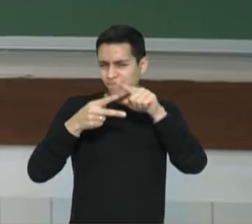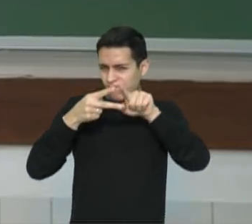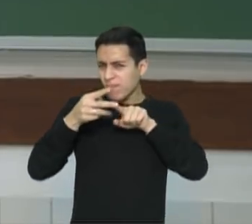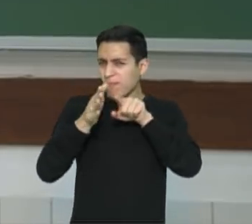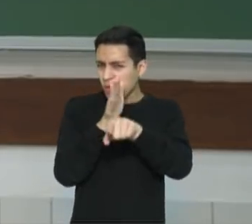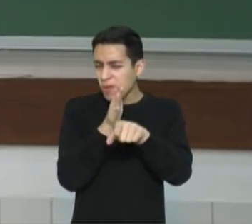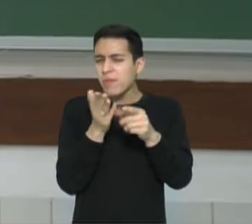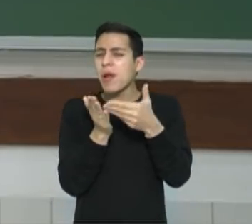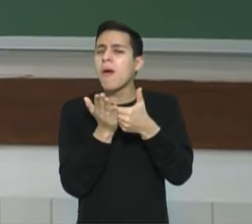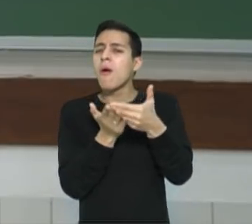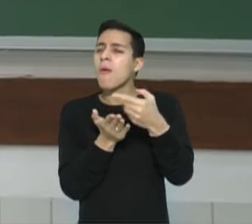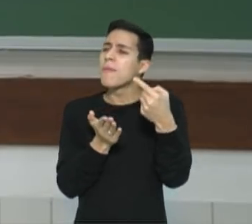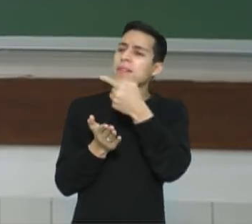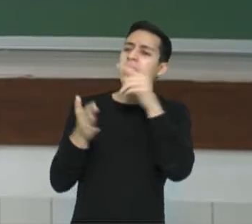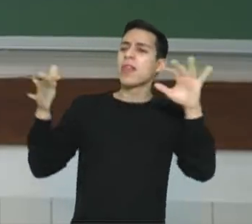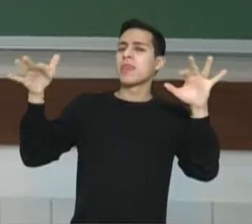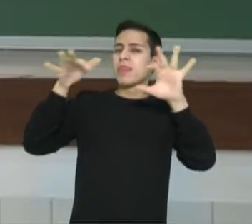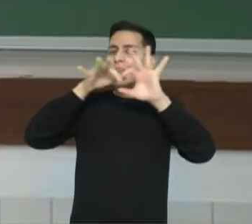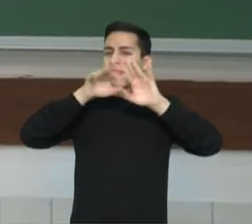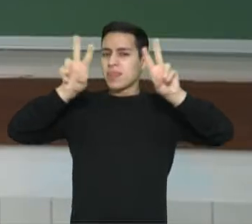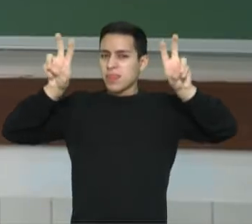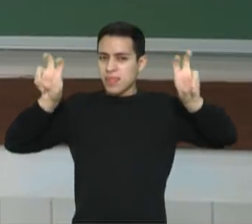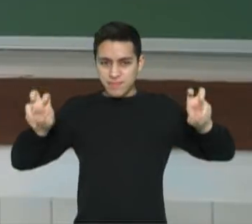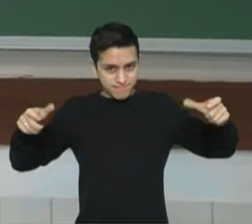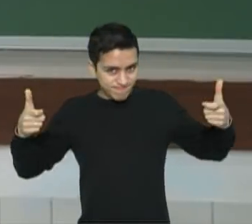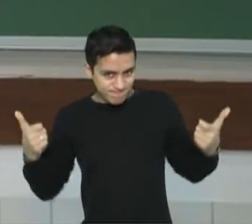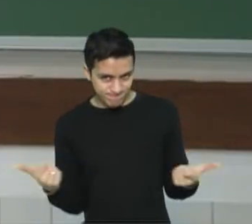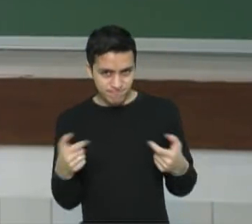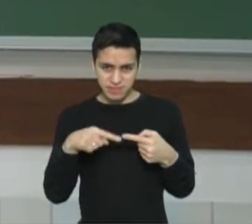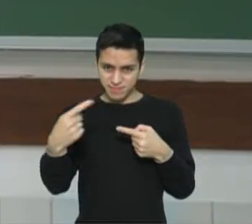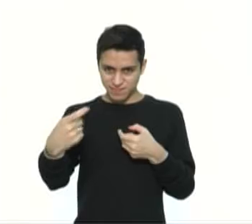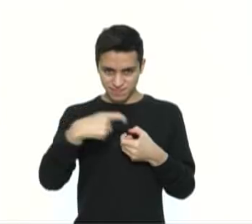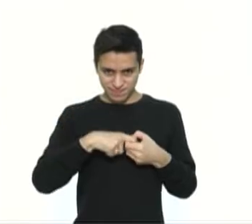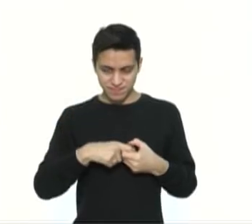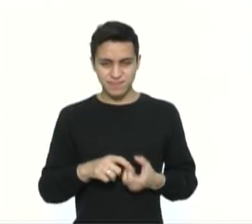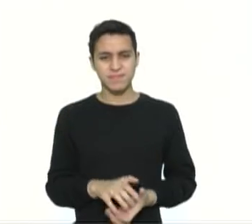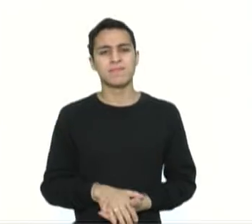para a gente entrar no nosso tema, tá certo? Já volto com você.